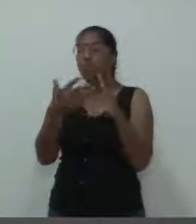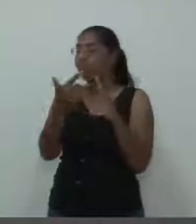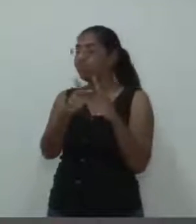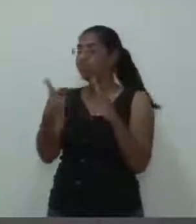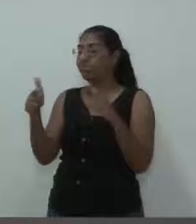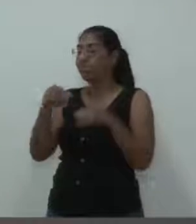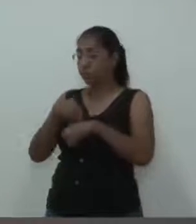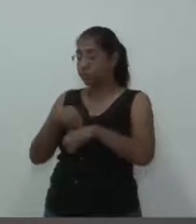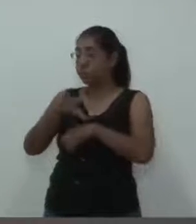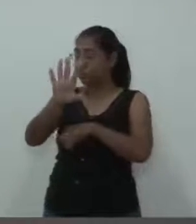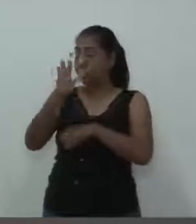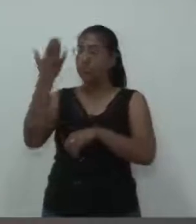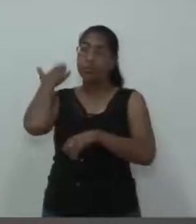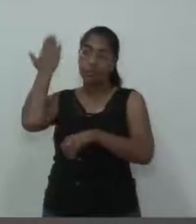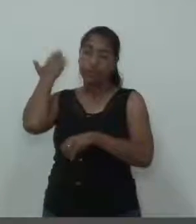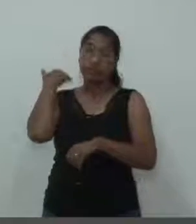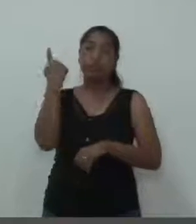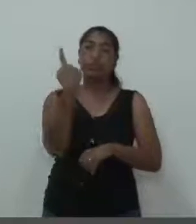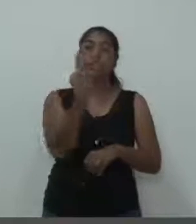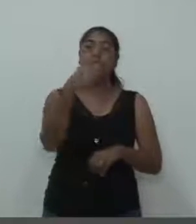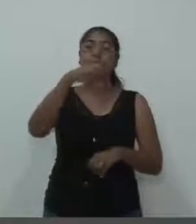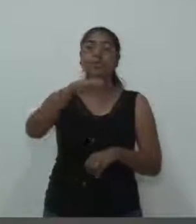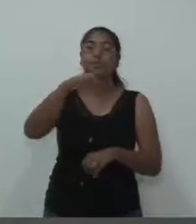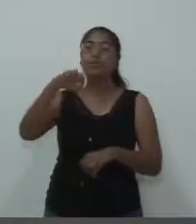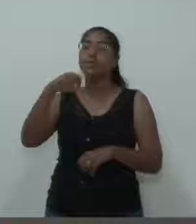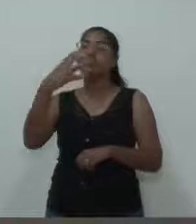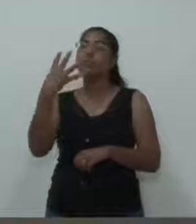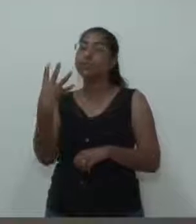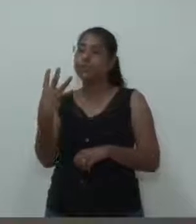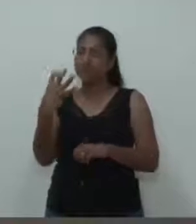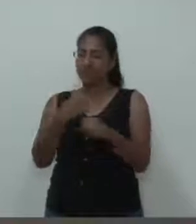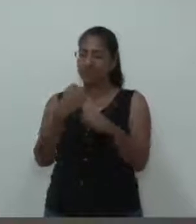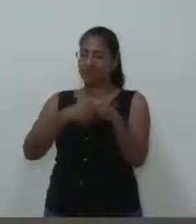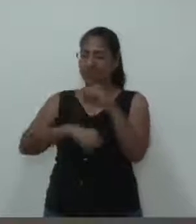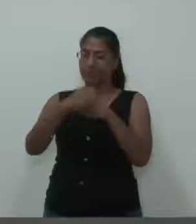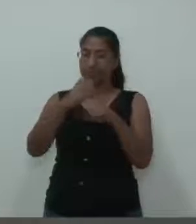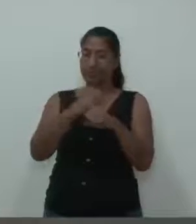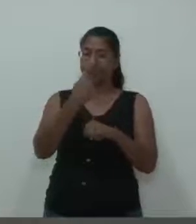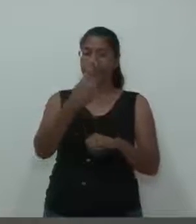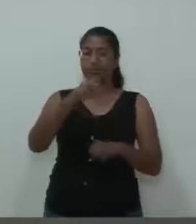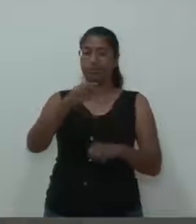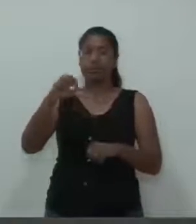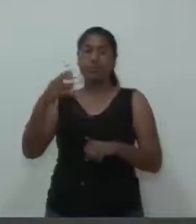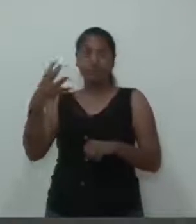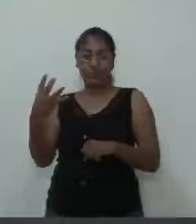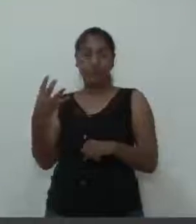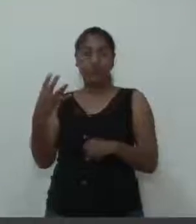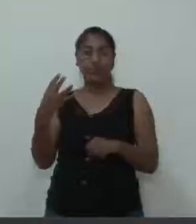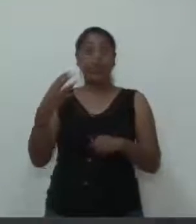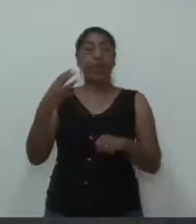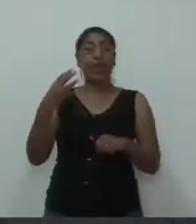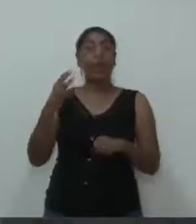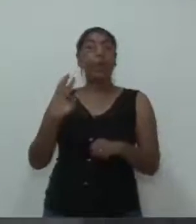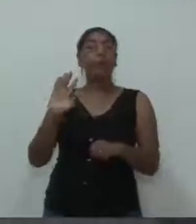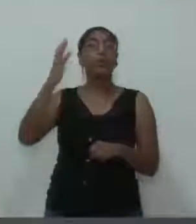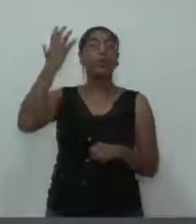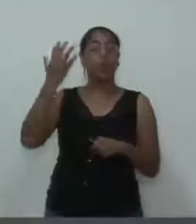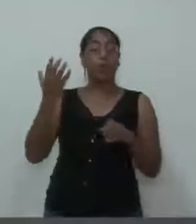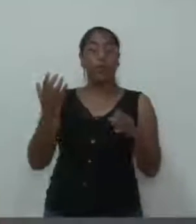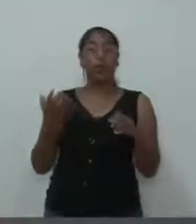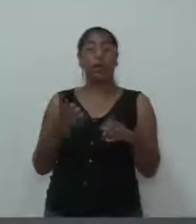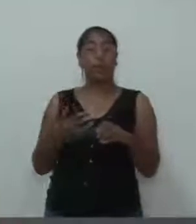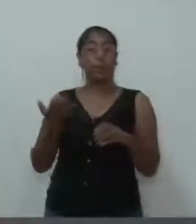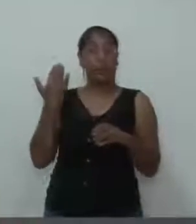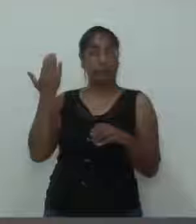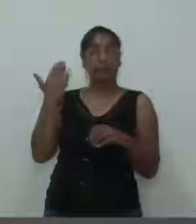em 1994, que interessante se a gente analisar como às vezes os problemas estão nas nossas caras, e a partir